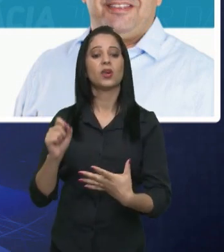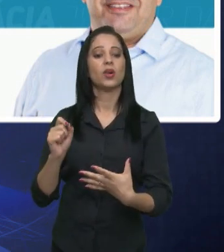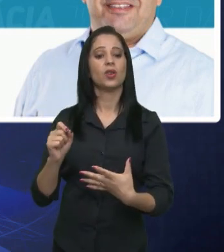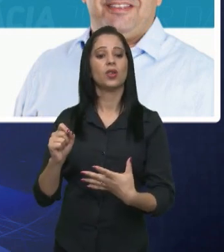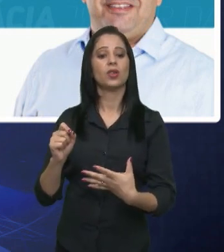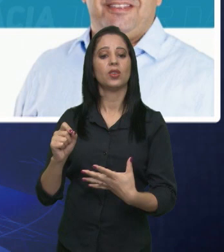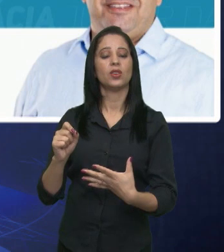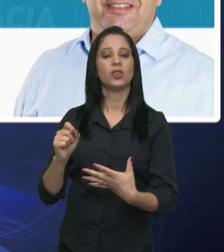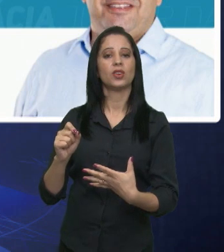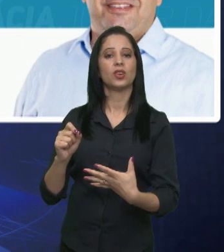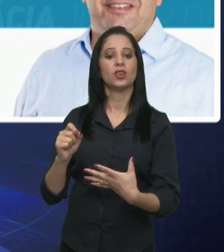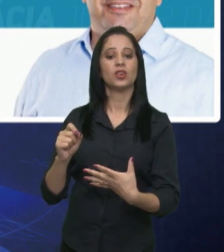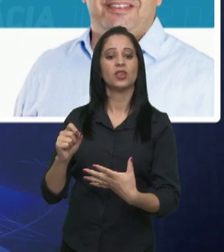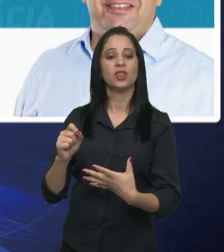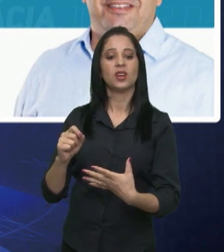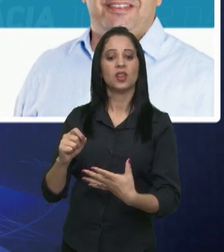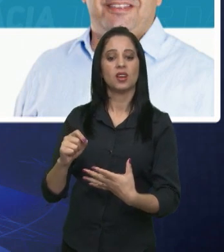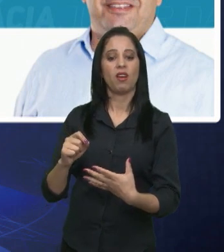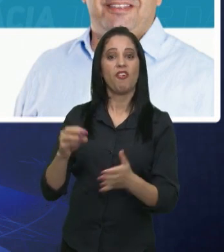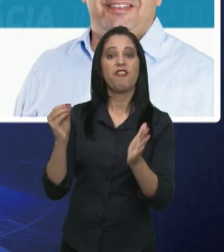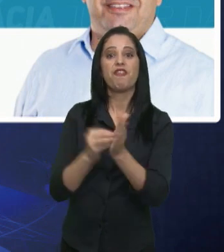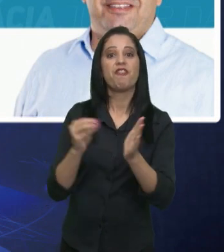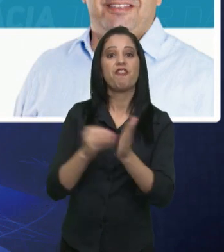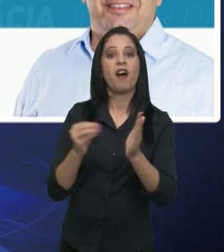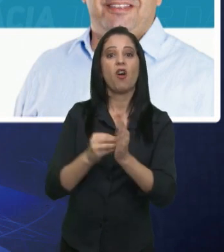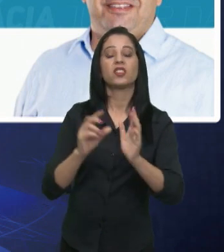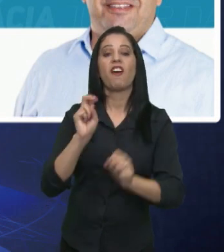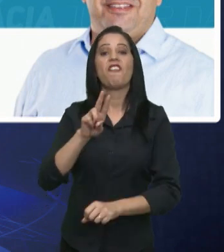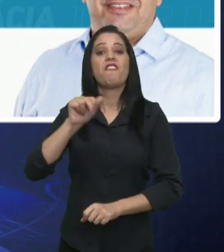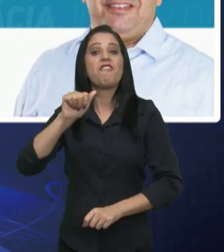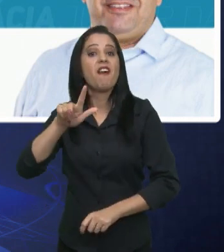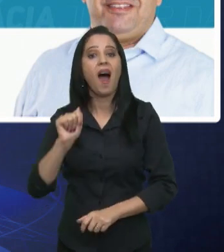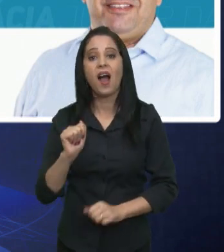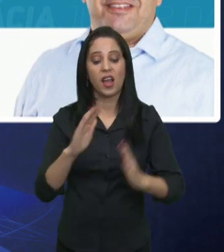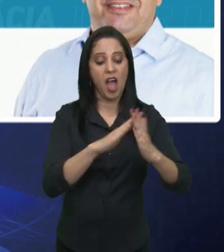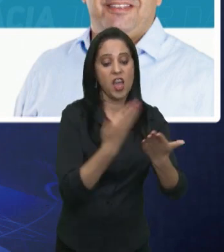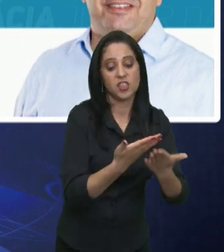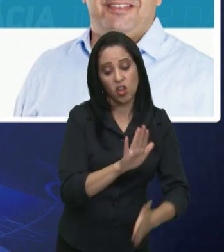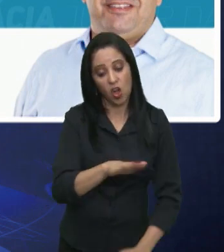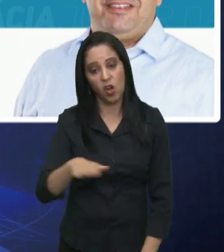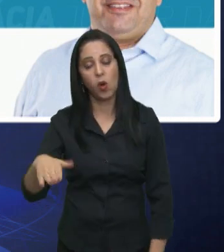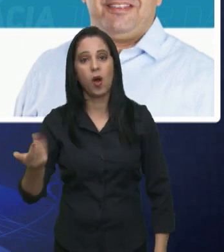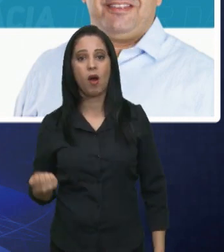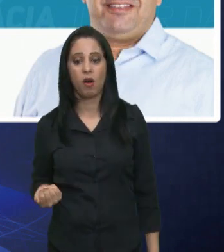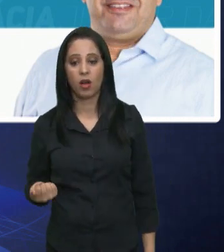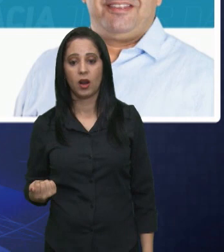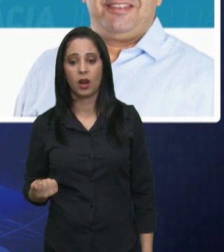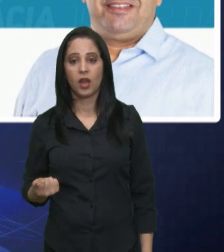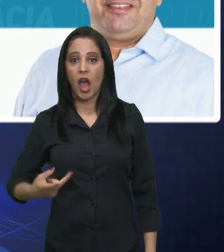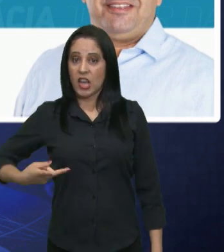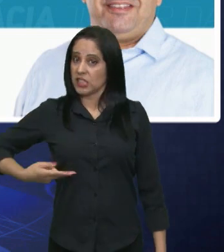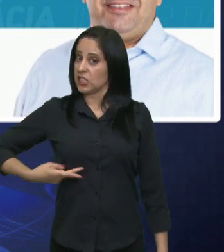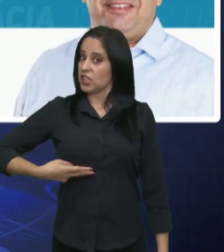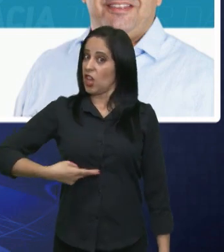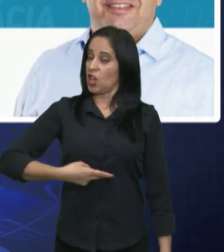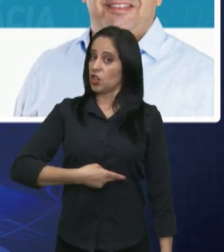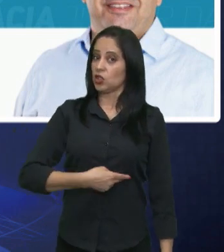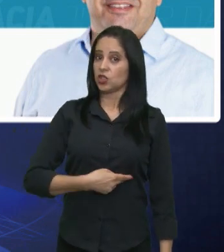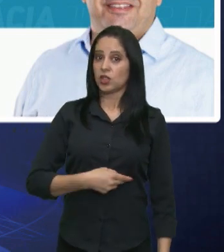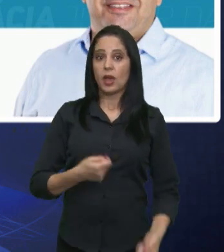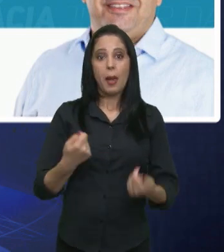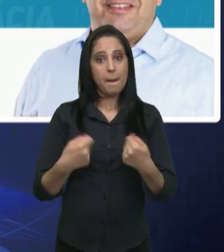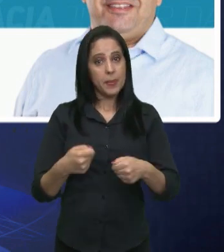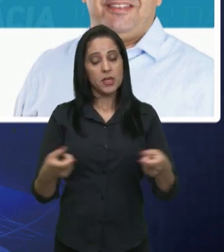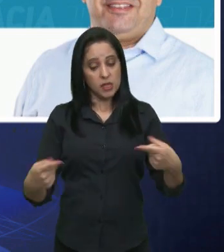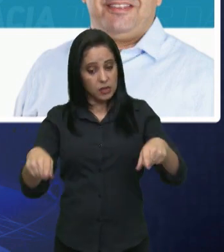número de vagas de creche. Cirurgias, por que não podemos fazer mutirões, fazer convênio com